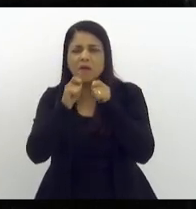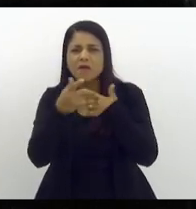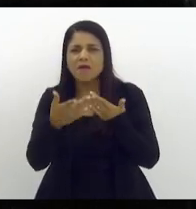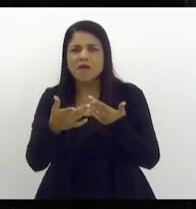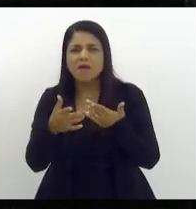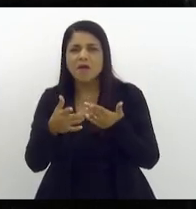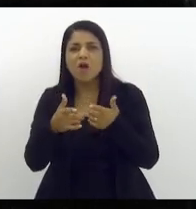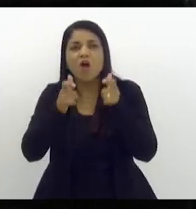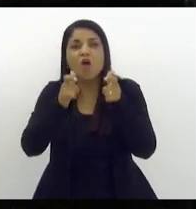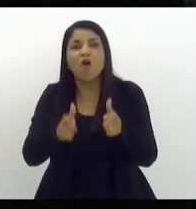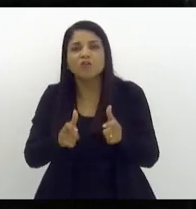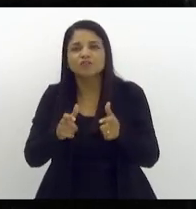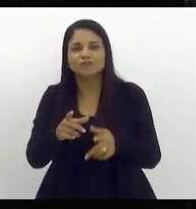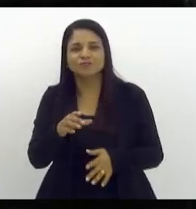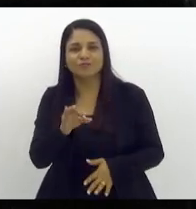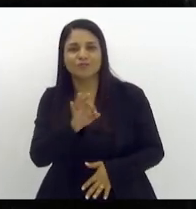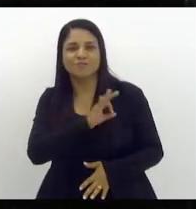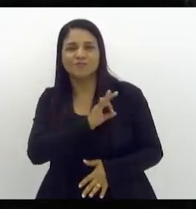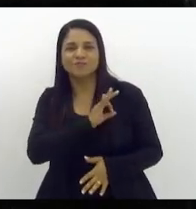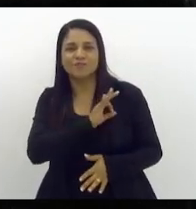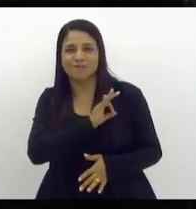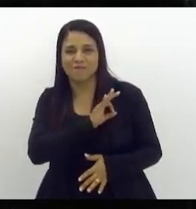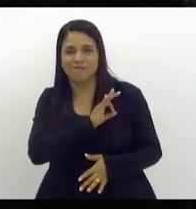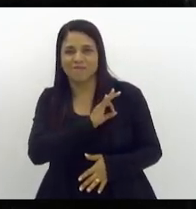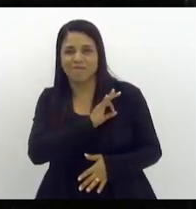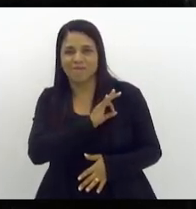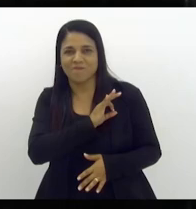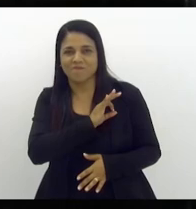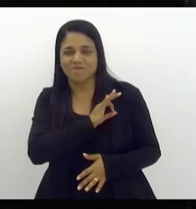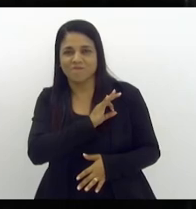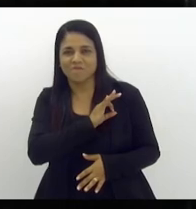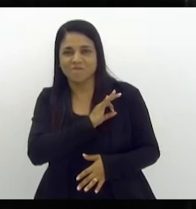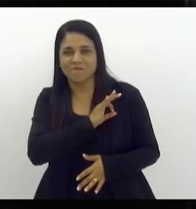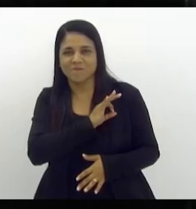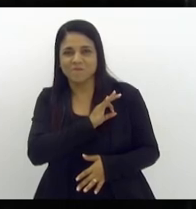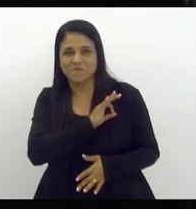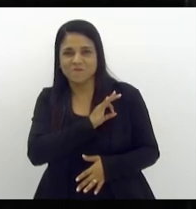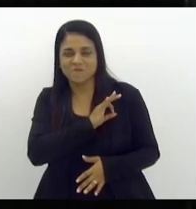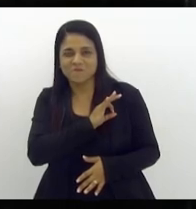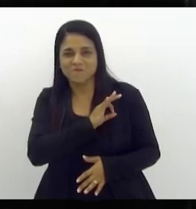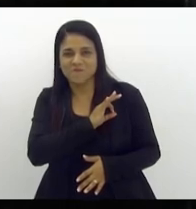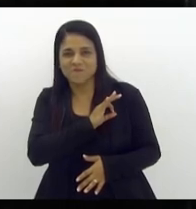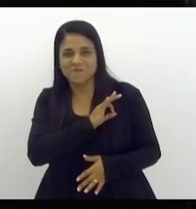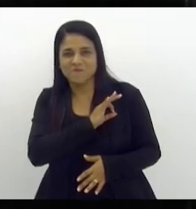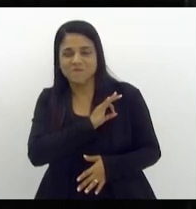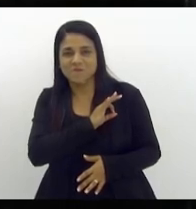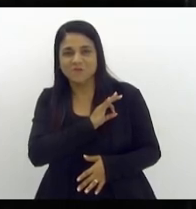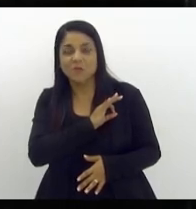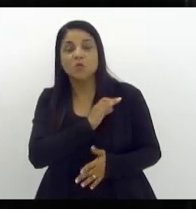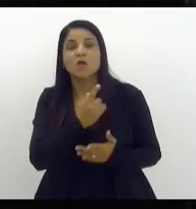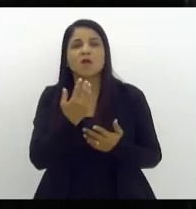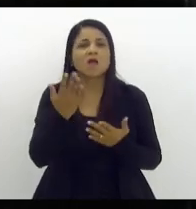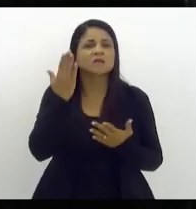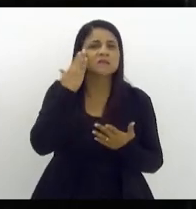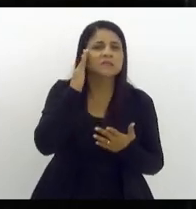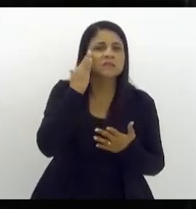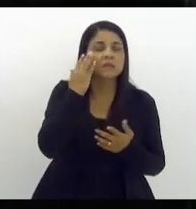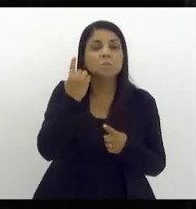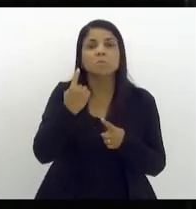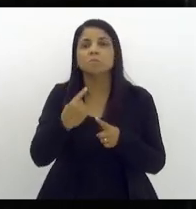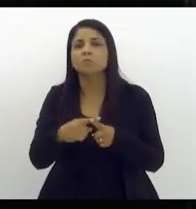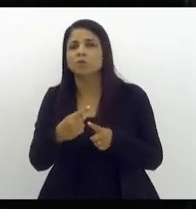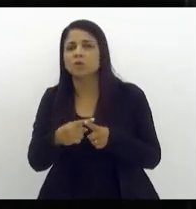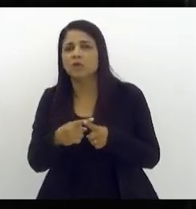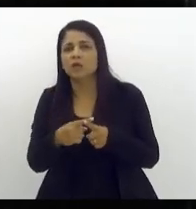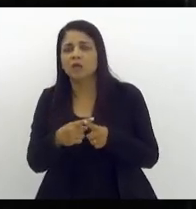vendo aonde o policial estava. Eu quero entender por que os demais não são a favor